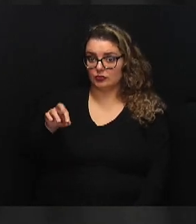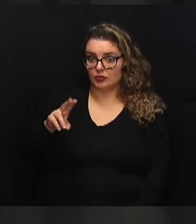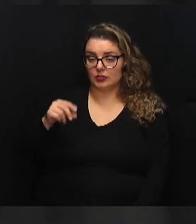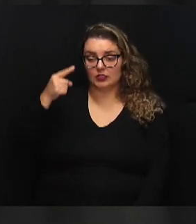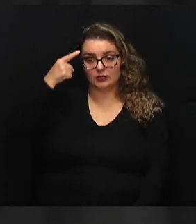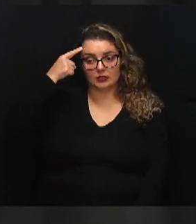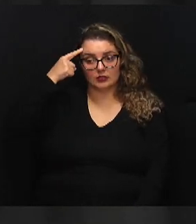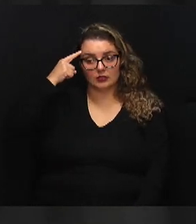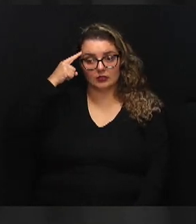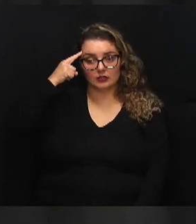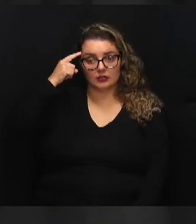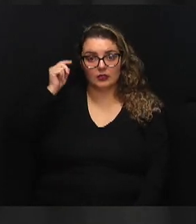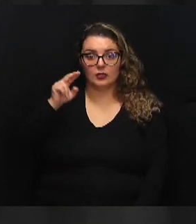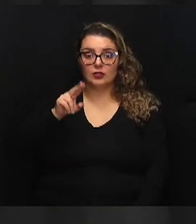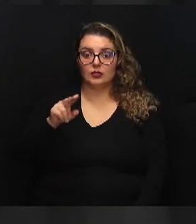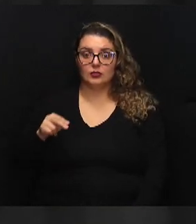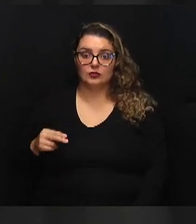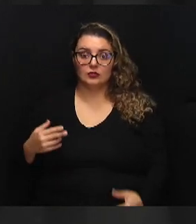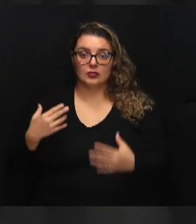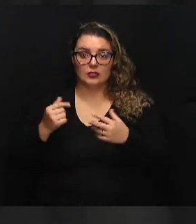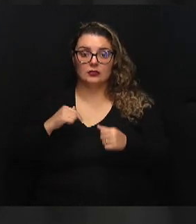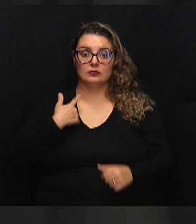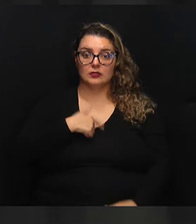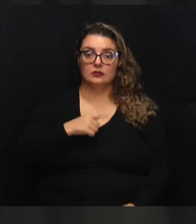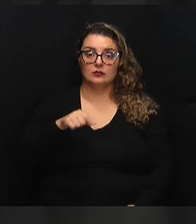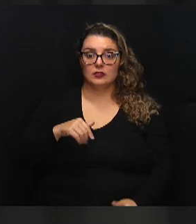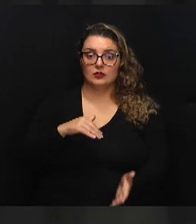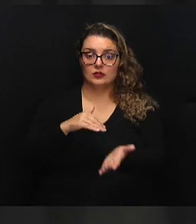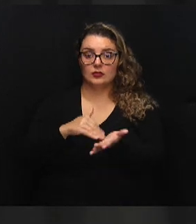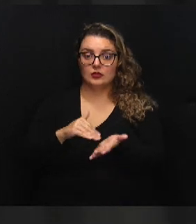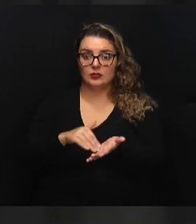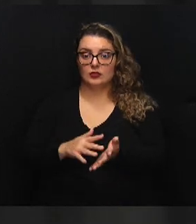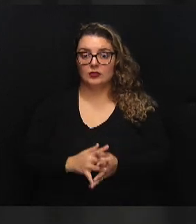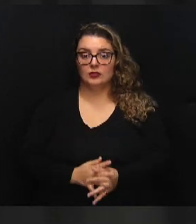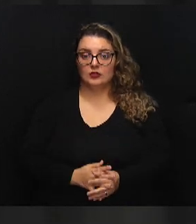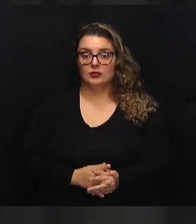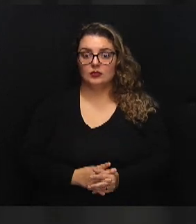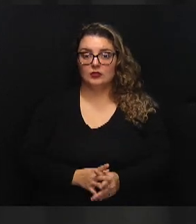realidade nunca recebeu nós, mas era o secretário